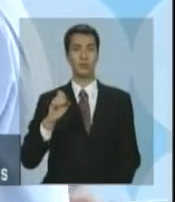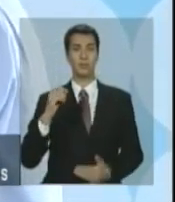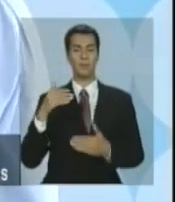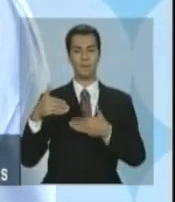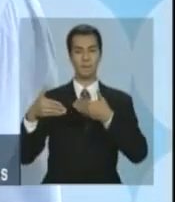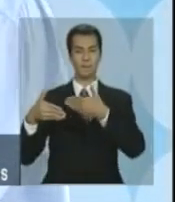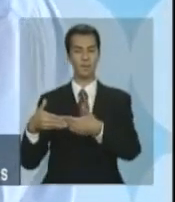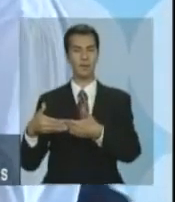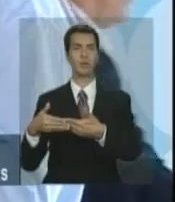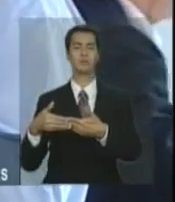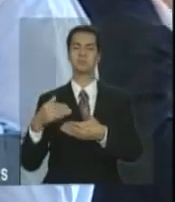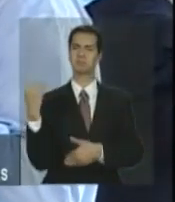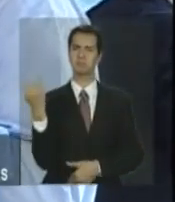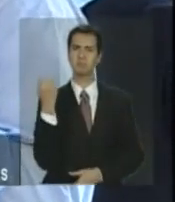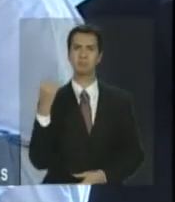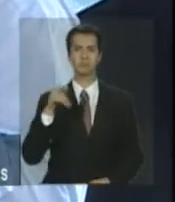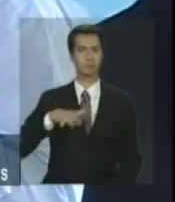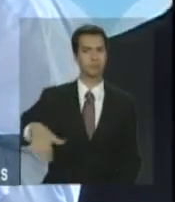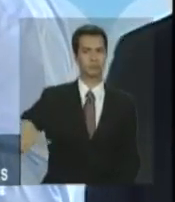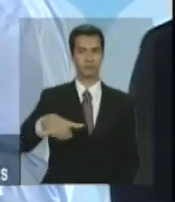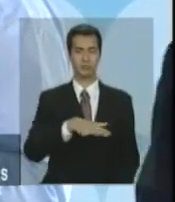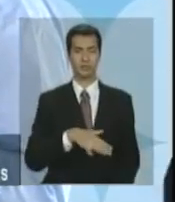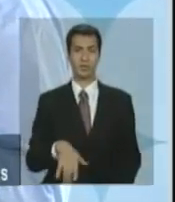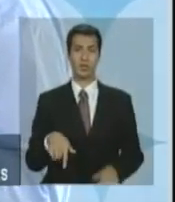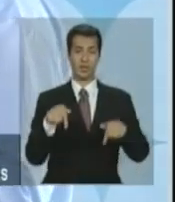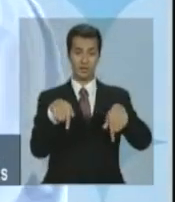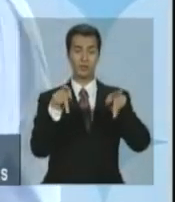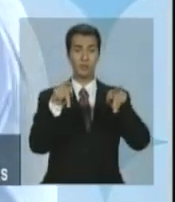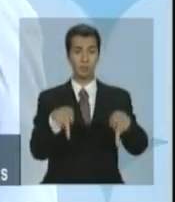presidenta. E que esse povo aqui,